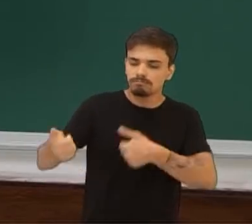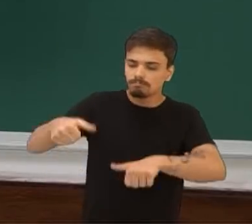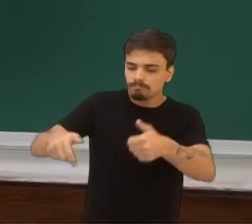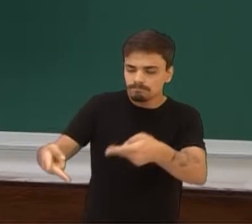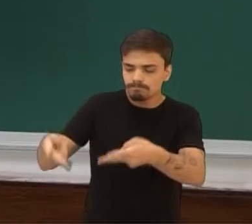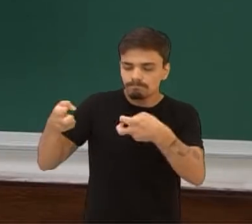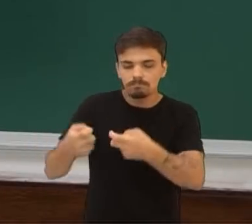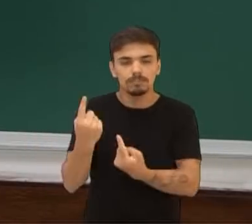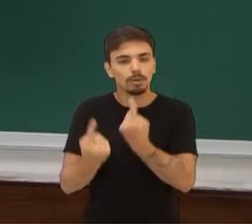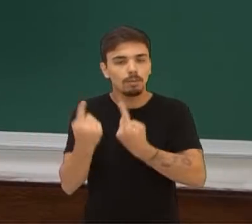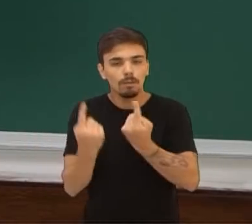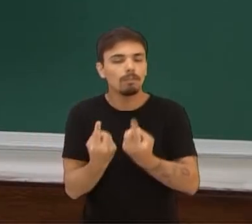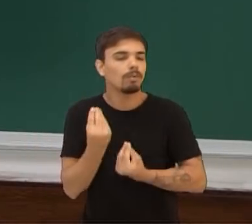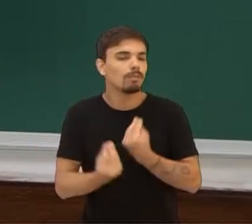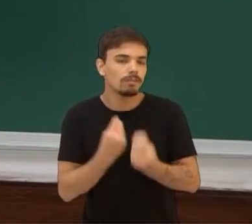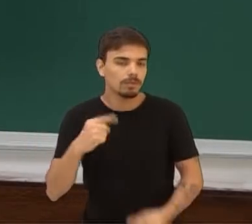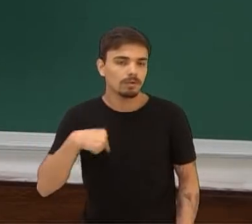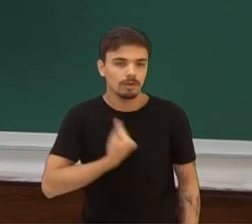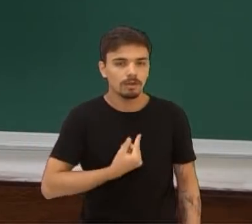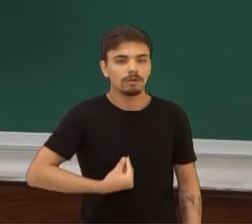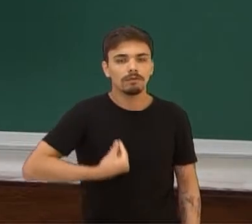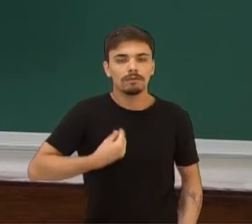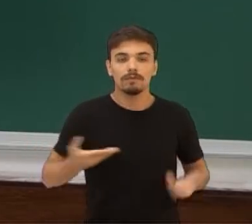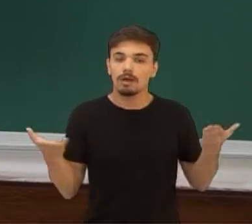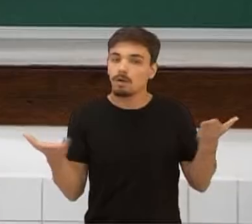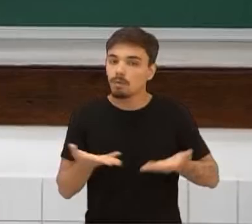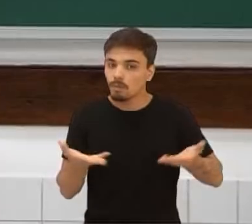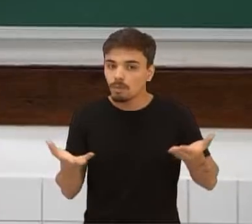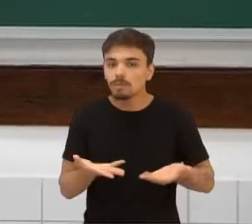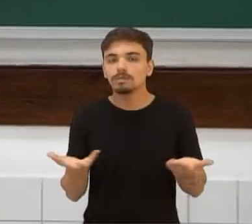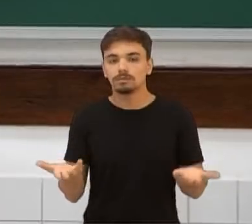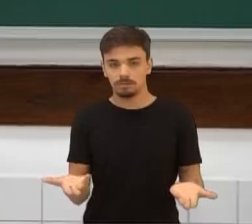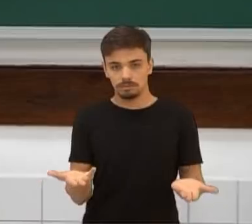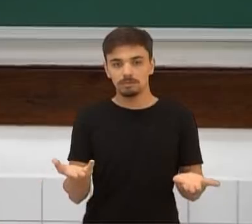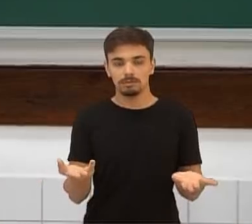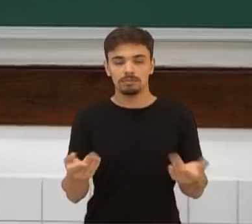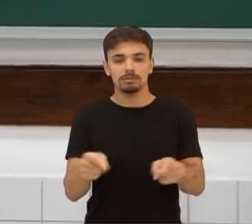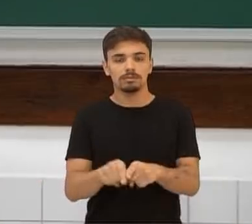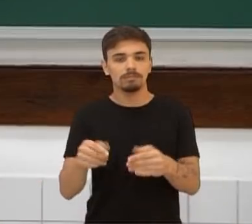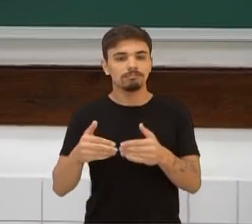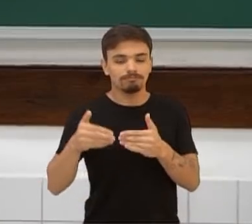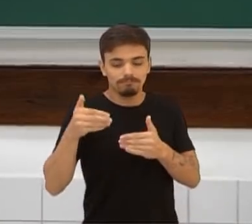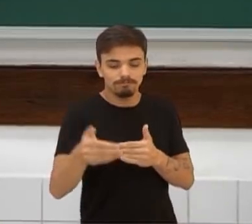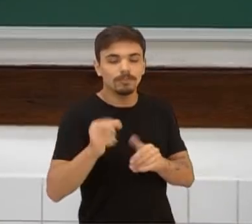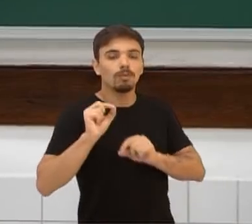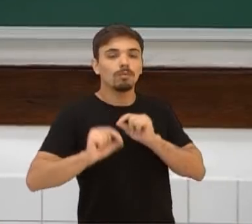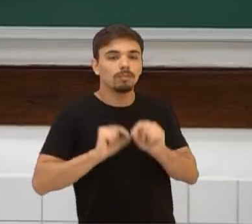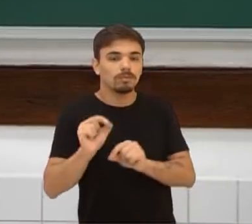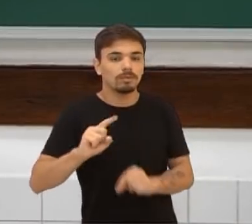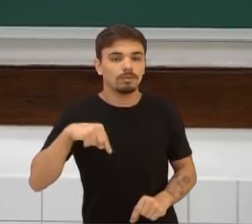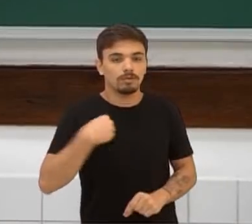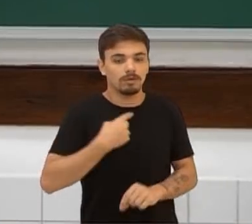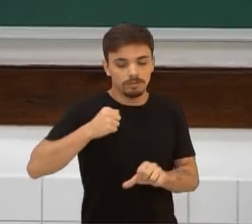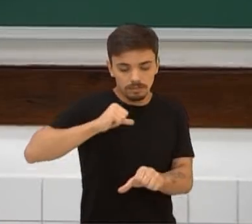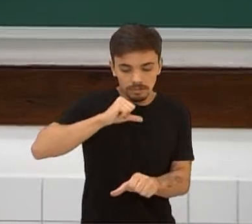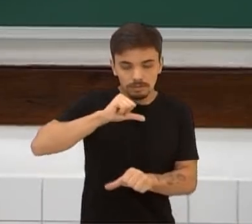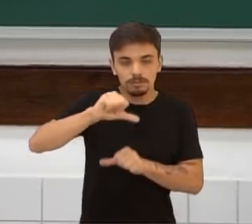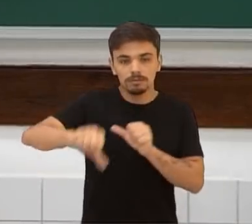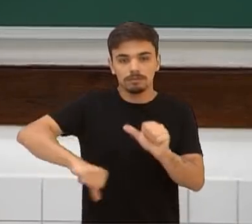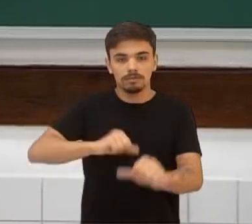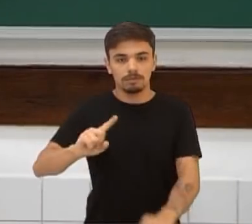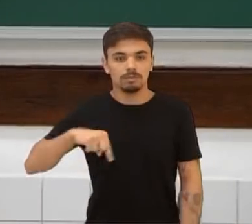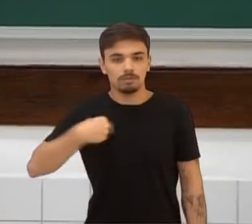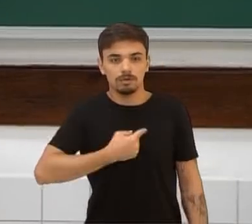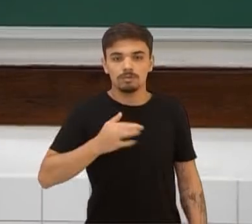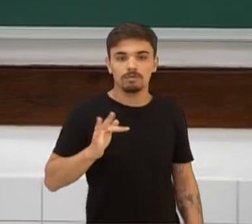analisar e ver como nós vivemos no nosso presente. Mais além, para a gente tentar transformar o